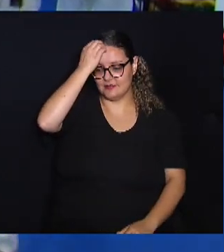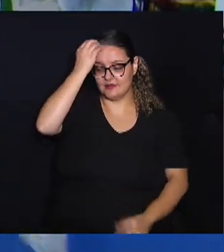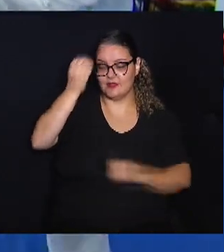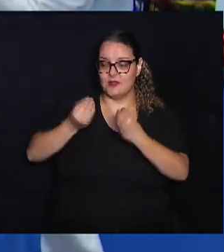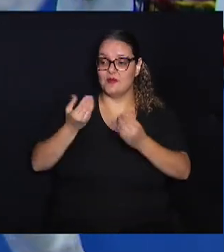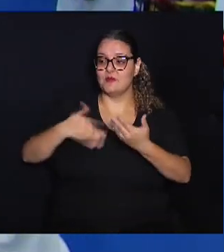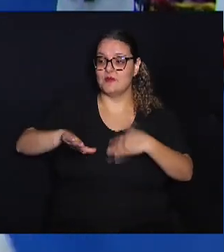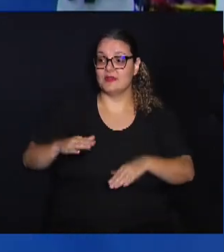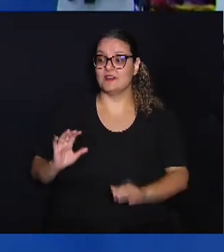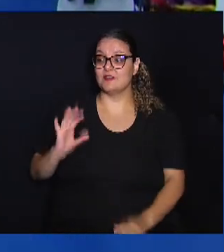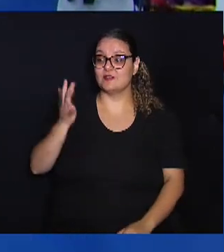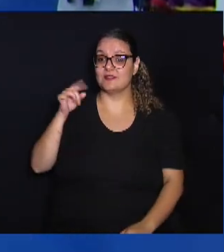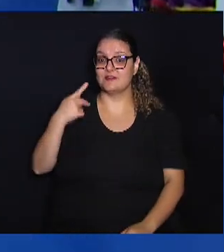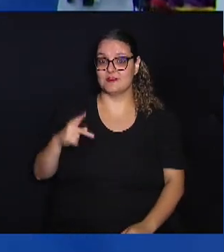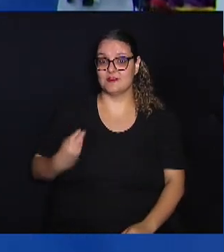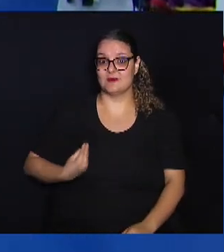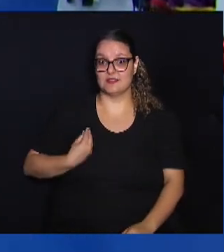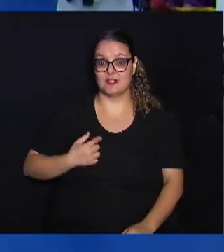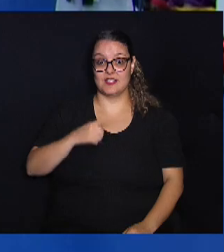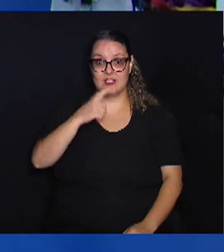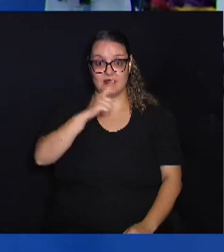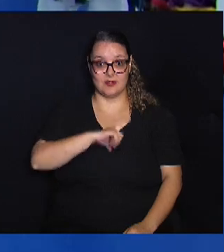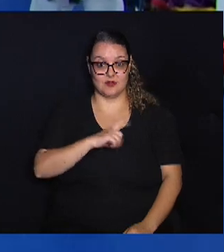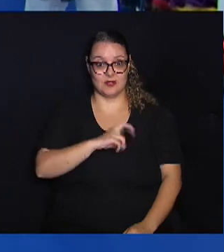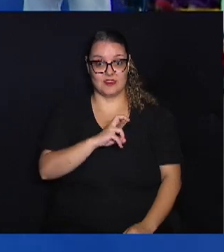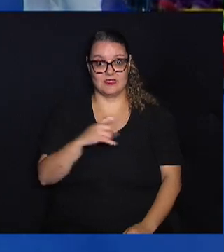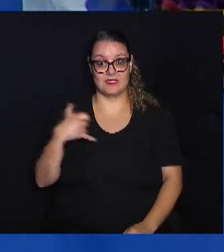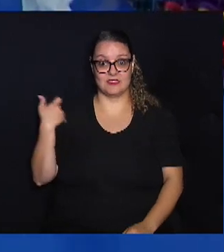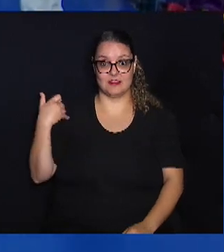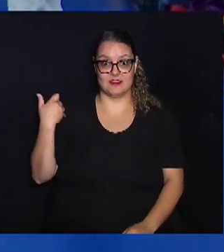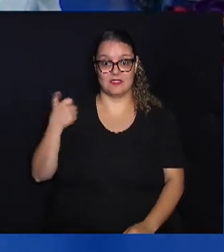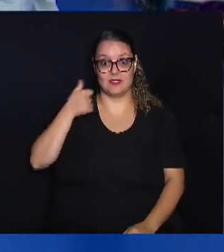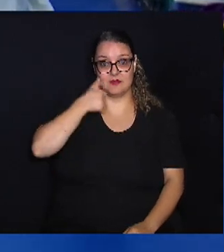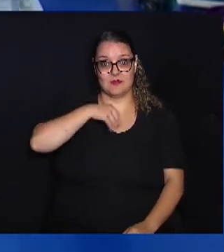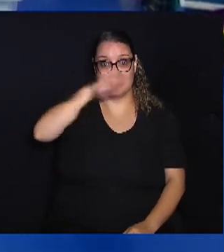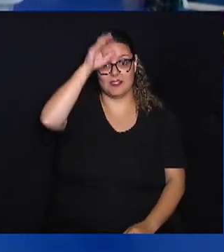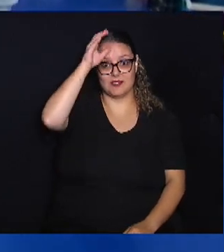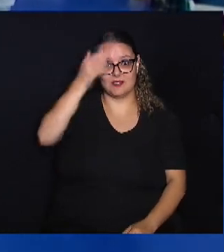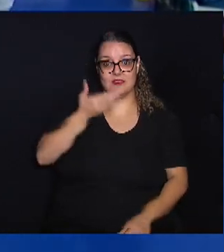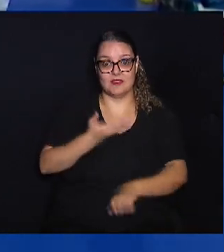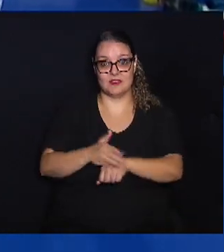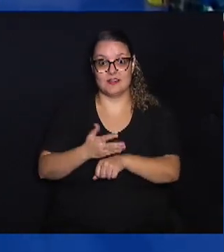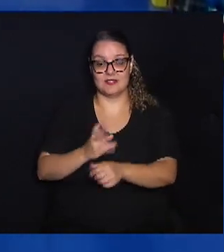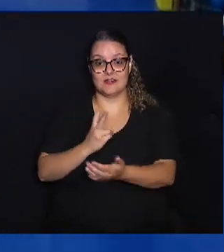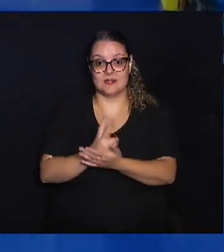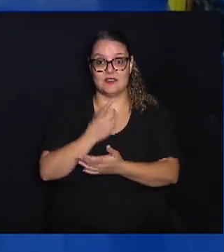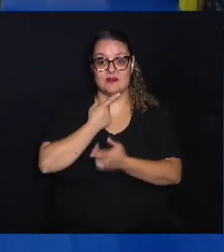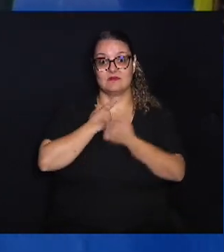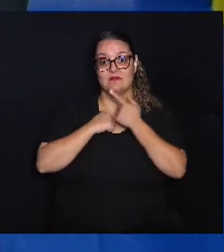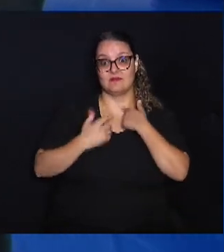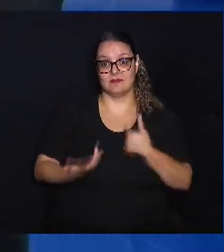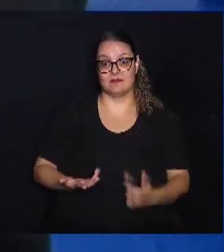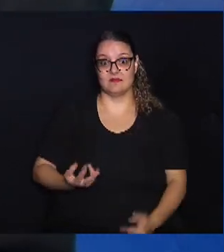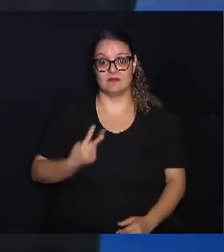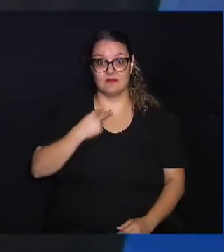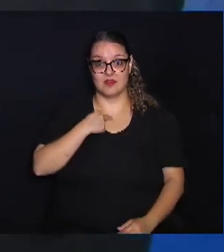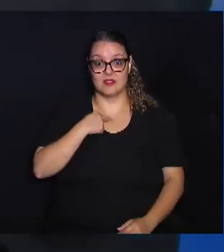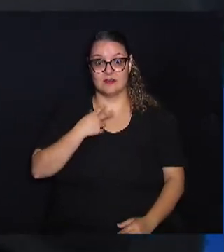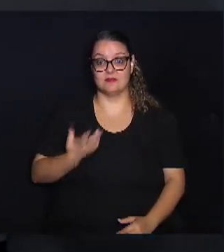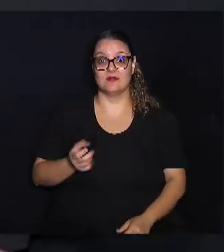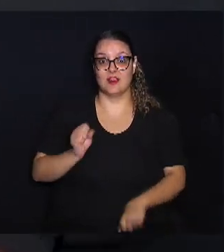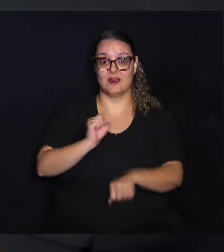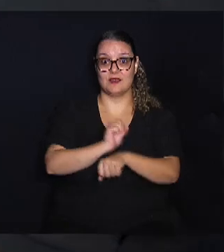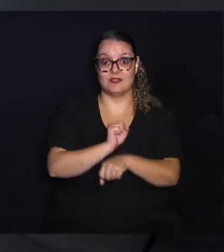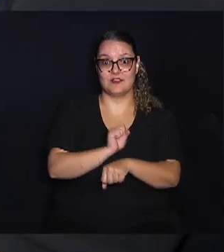vida, Sophie? Quando eu tinha 5 anos, eu olhava minha tia treinar, aí eu sempre tive vontade. Só que eu não podia ainda, aí eu esperei